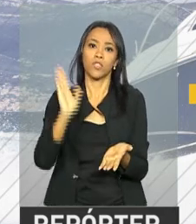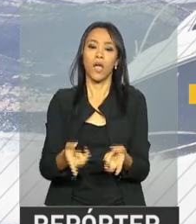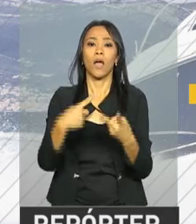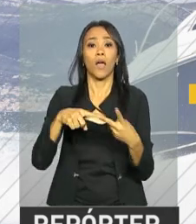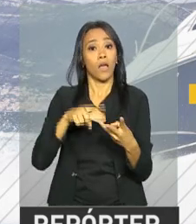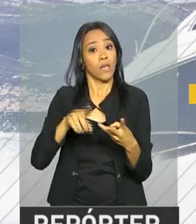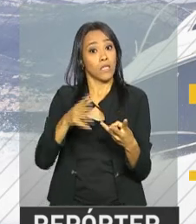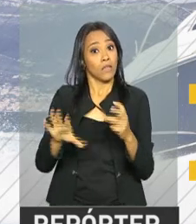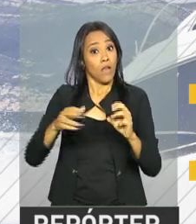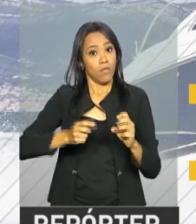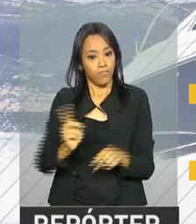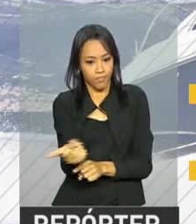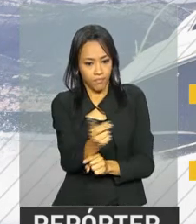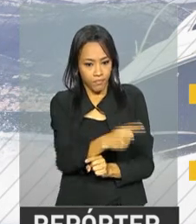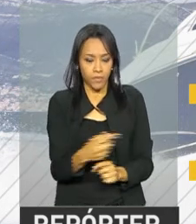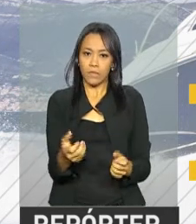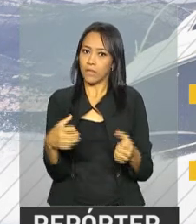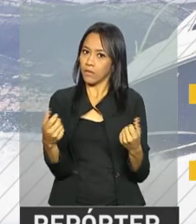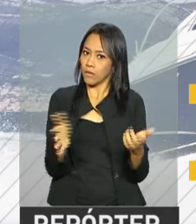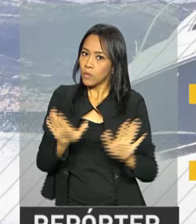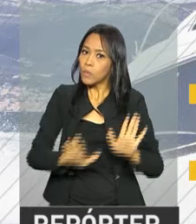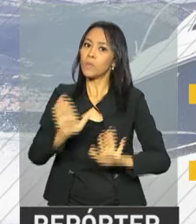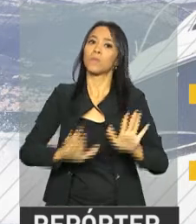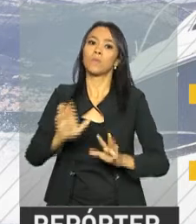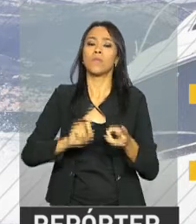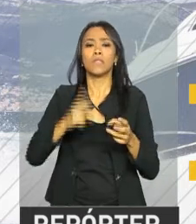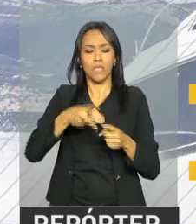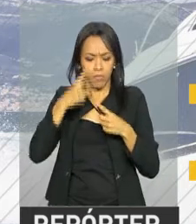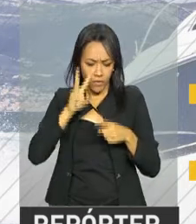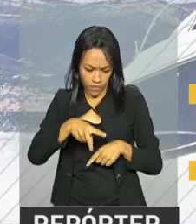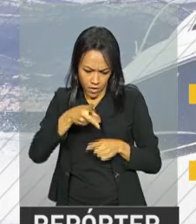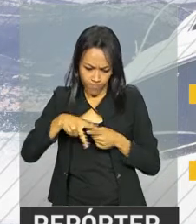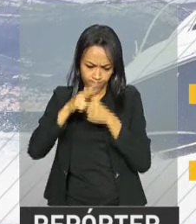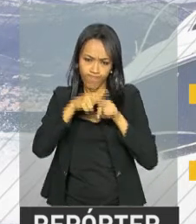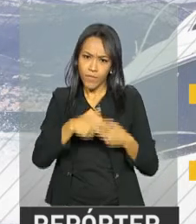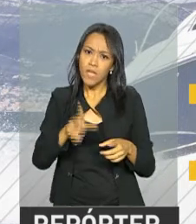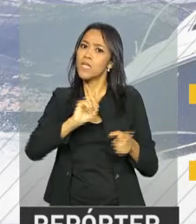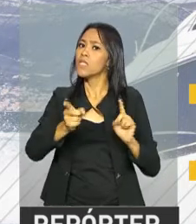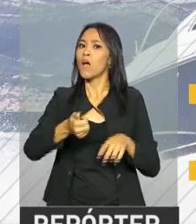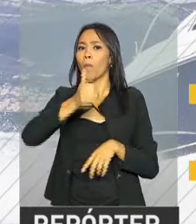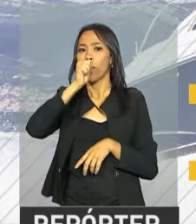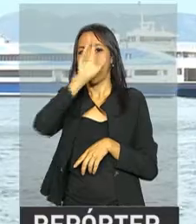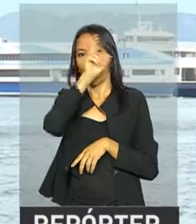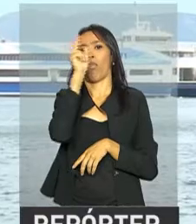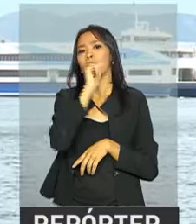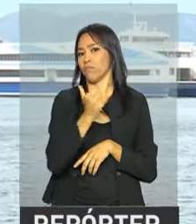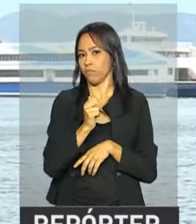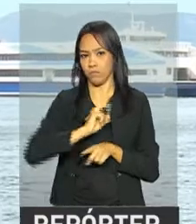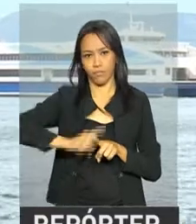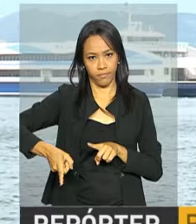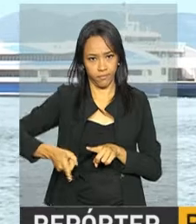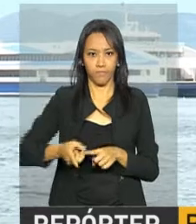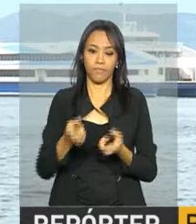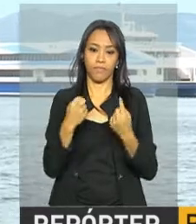em velocidade segura, fazer a manutenção da embarcação regularmente e não ingerir bebidas alcoólicas. Ele deve